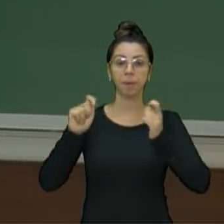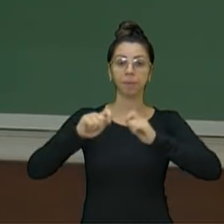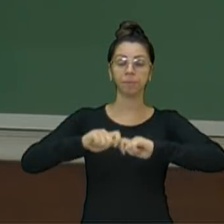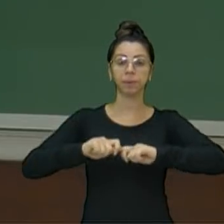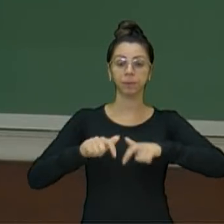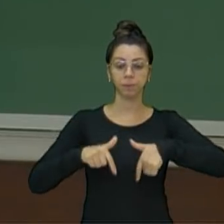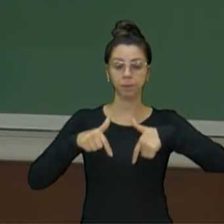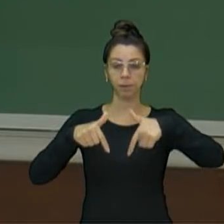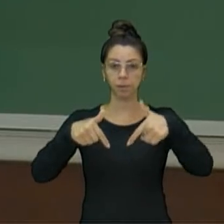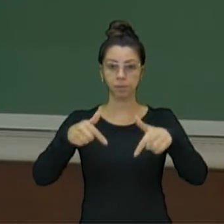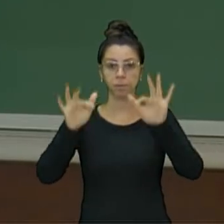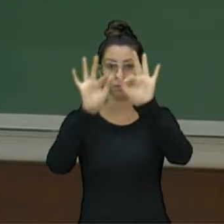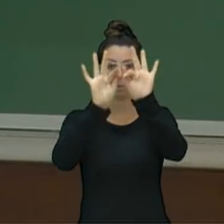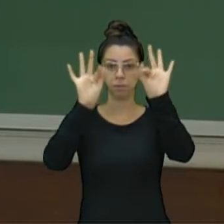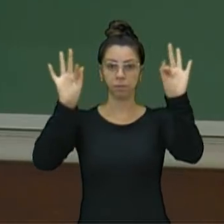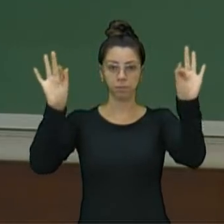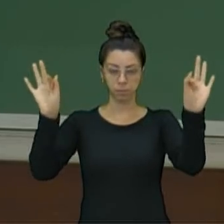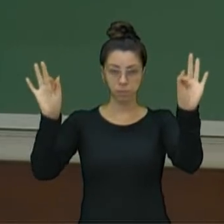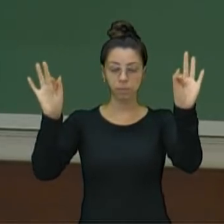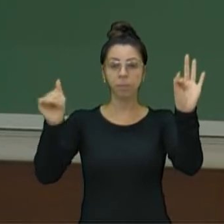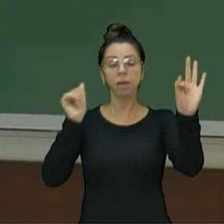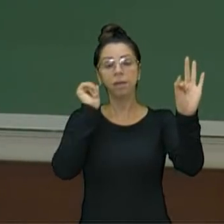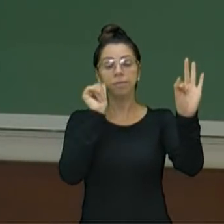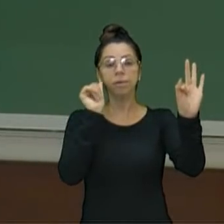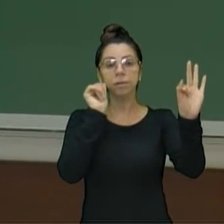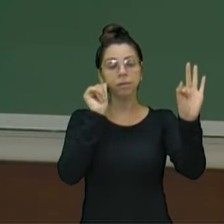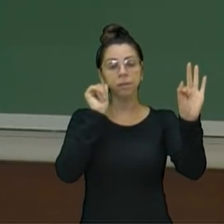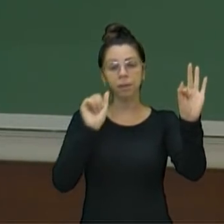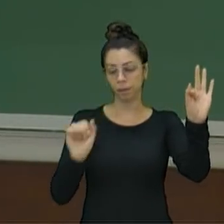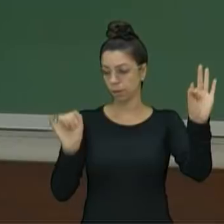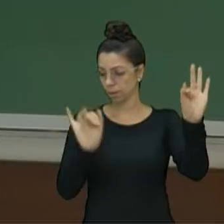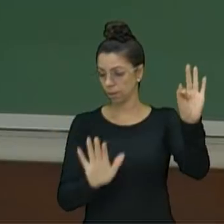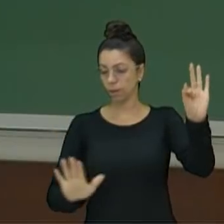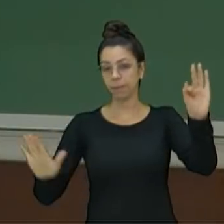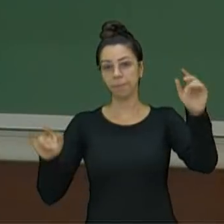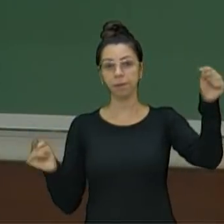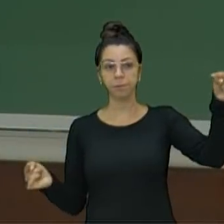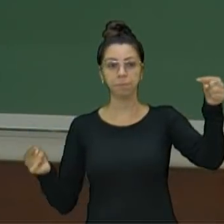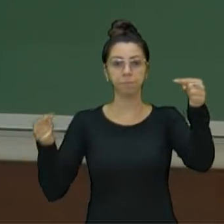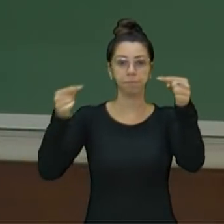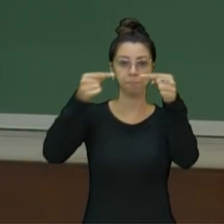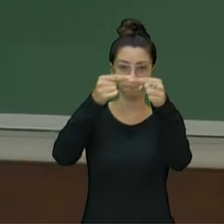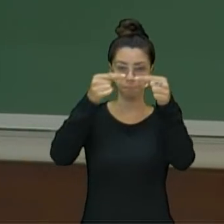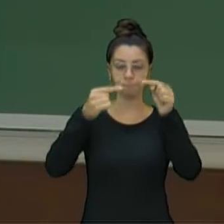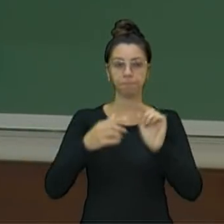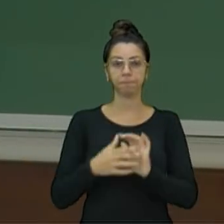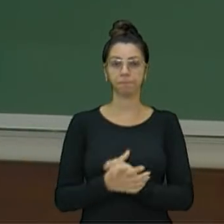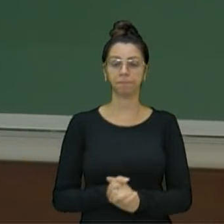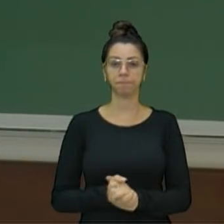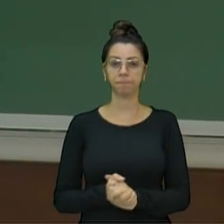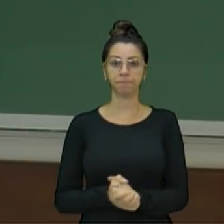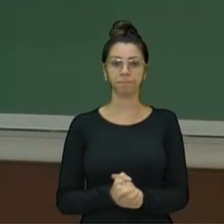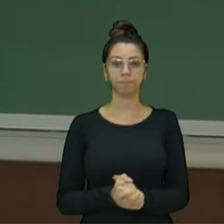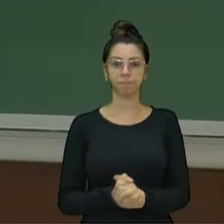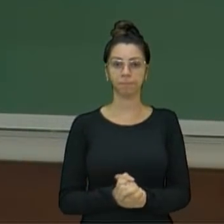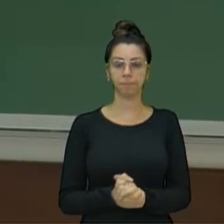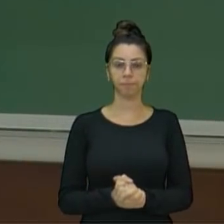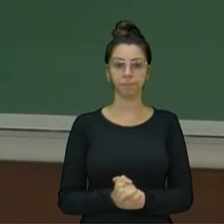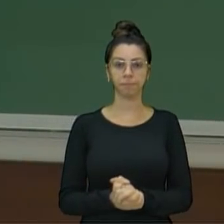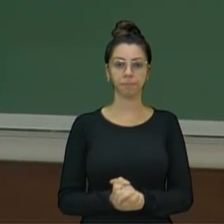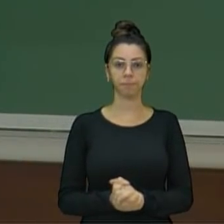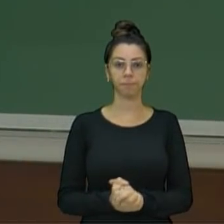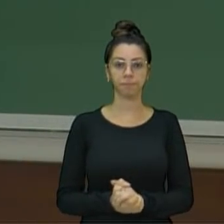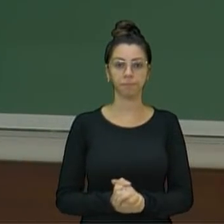são descritas pela Savita com as imagens que aparecem ali. A letter A, stay up late and